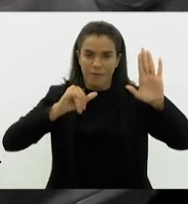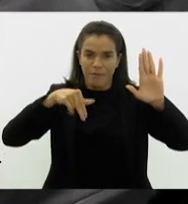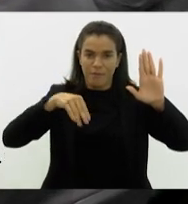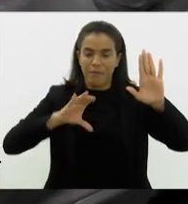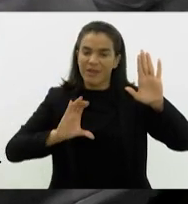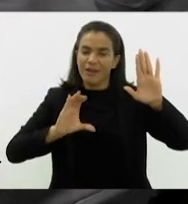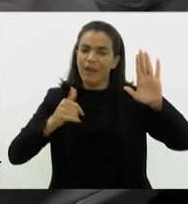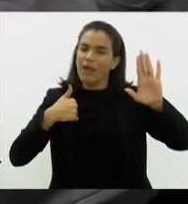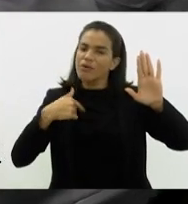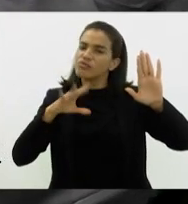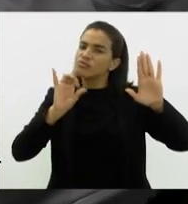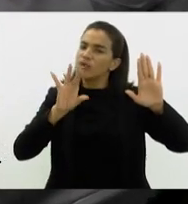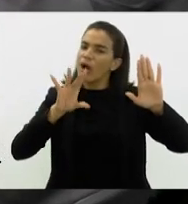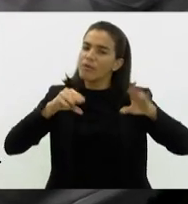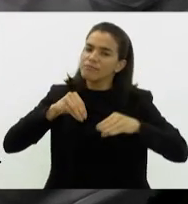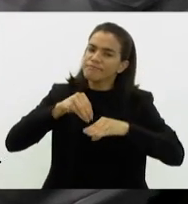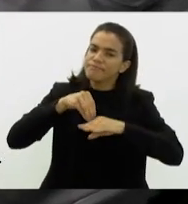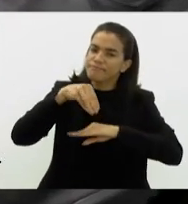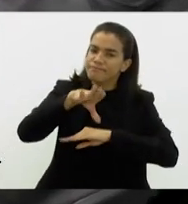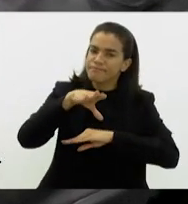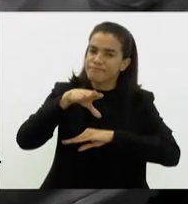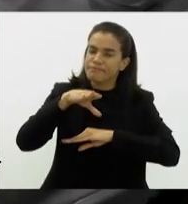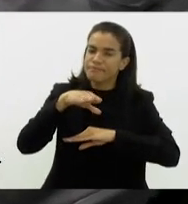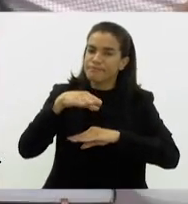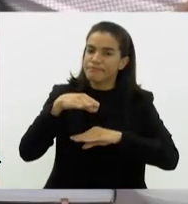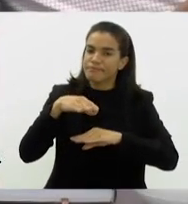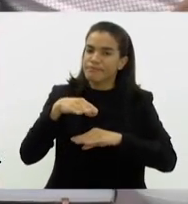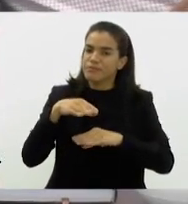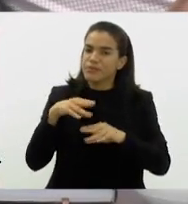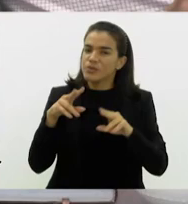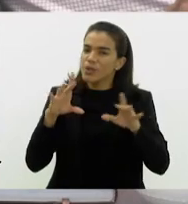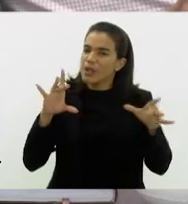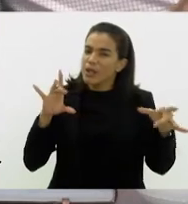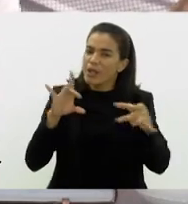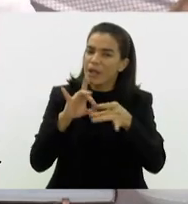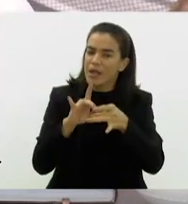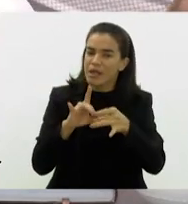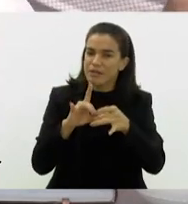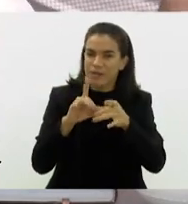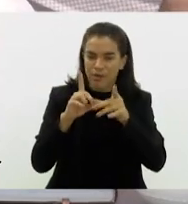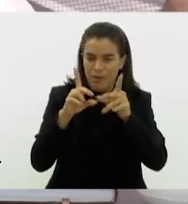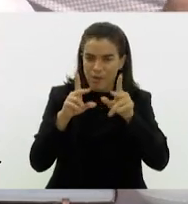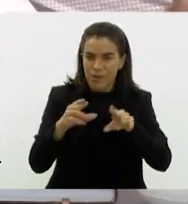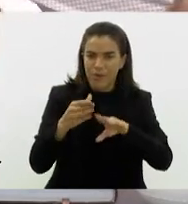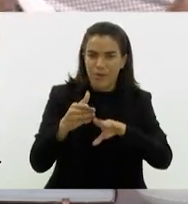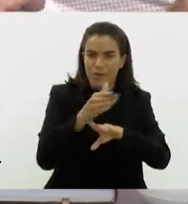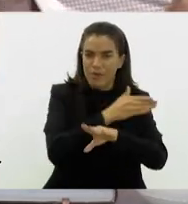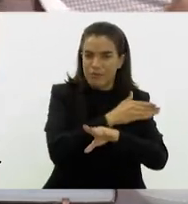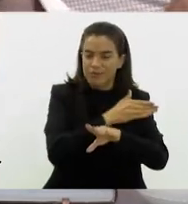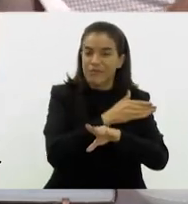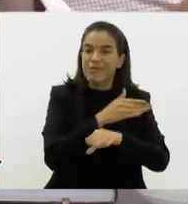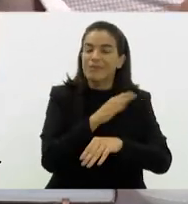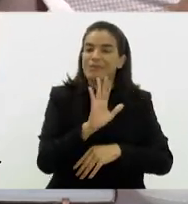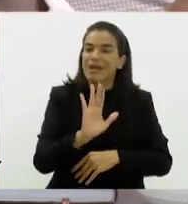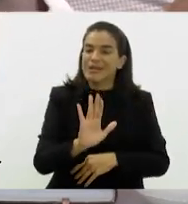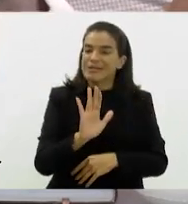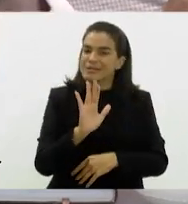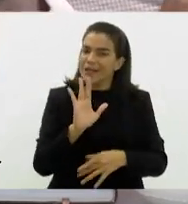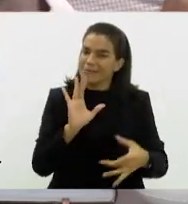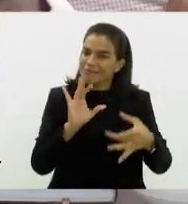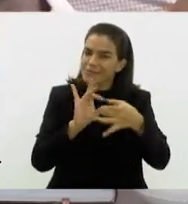Eu vou fazer uma observação que eu fiz em relação ao anterior e tem que ver com o seu